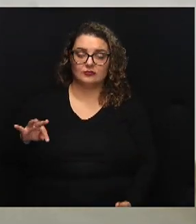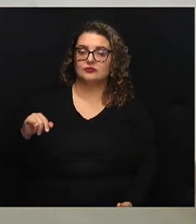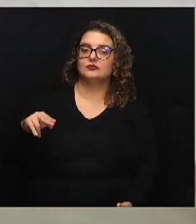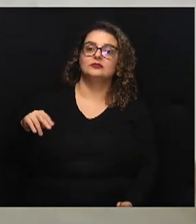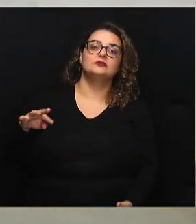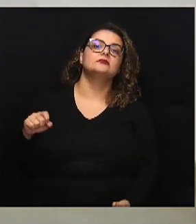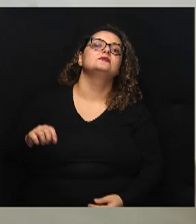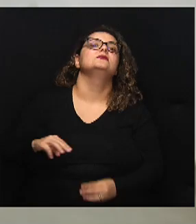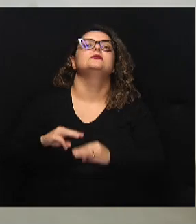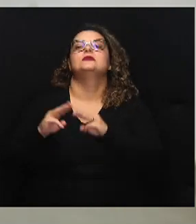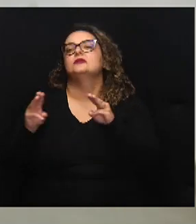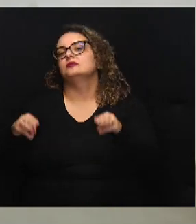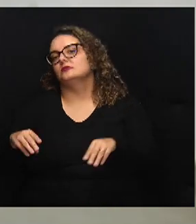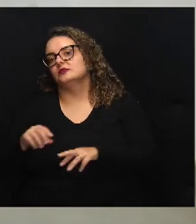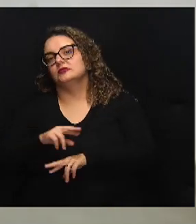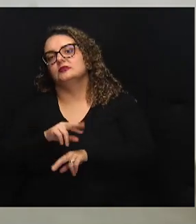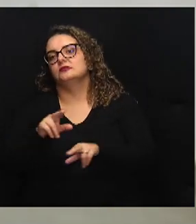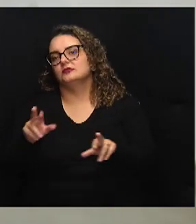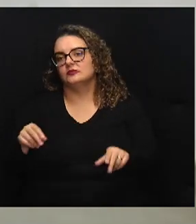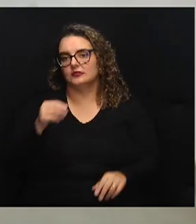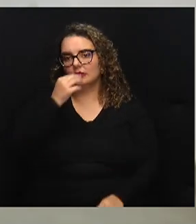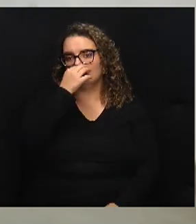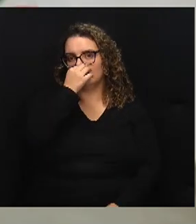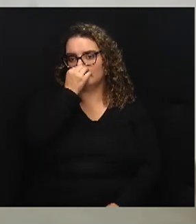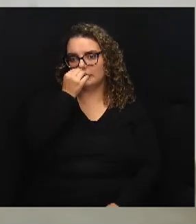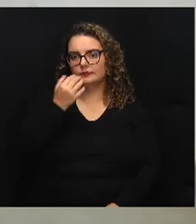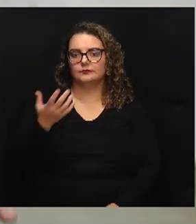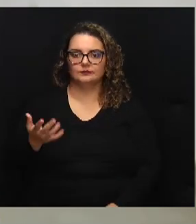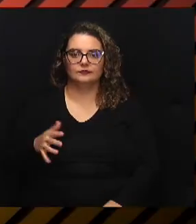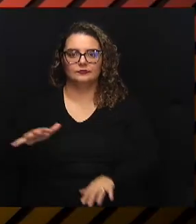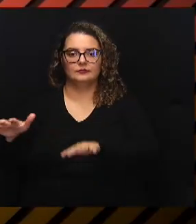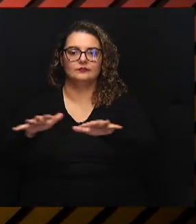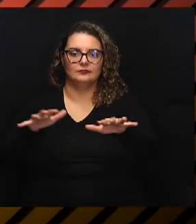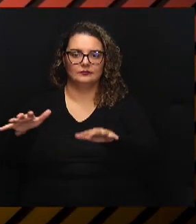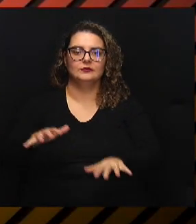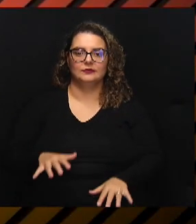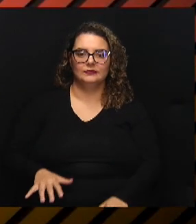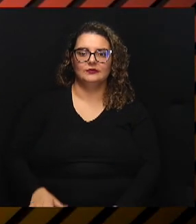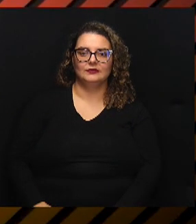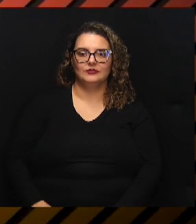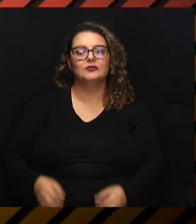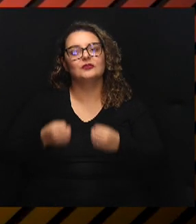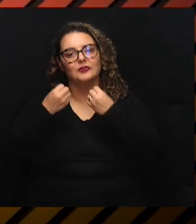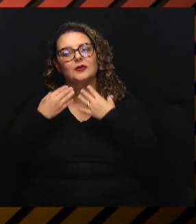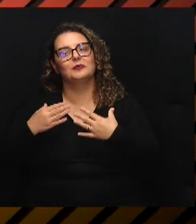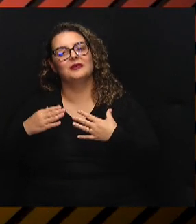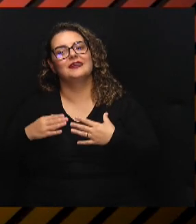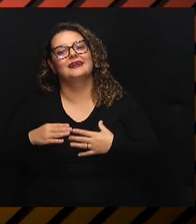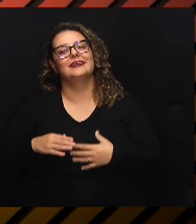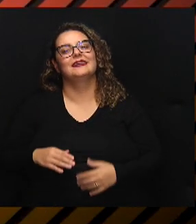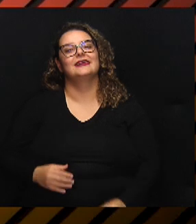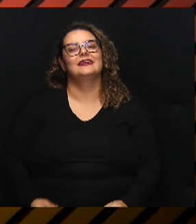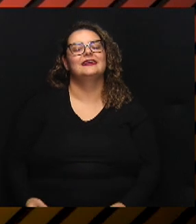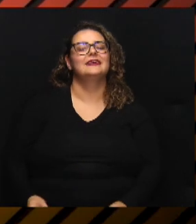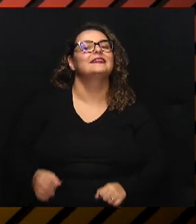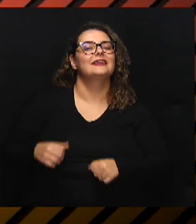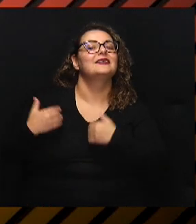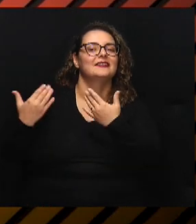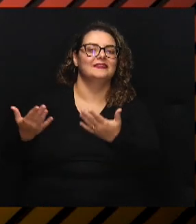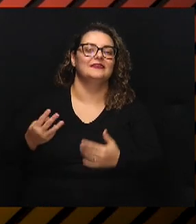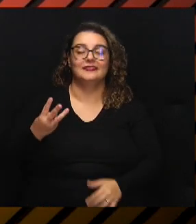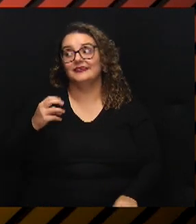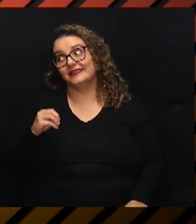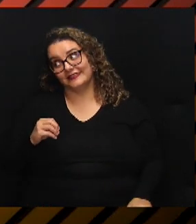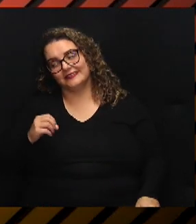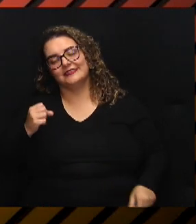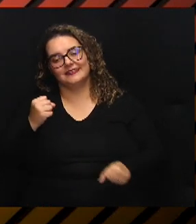em museus. Eu estou bem assentado lá fora. Está sentado lá fora. E foram 30 anos também indo